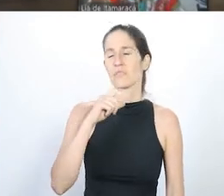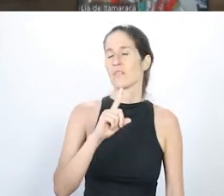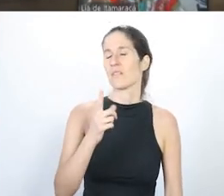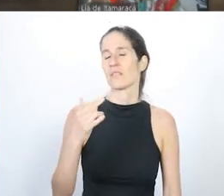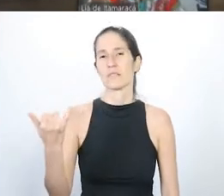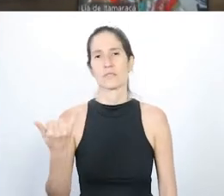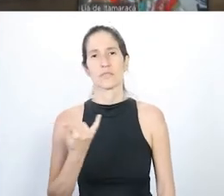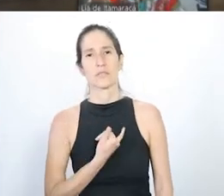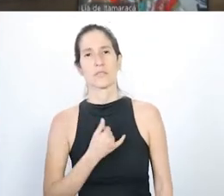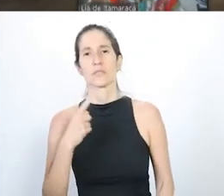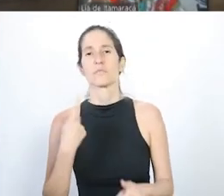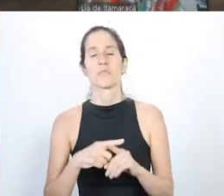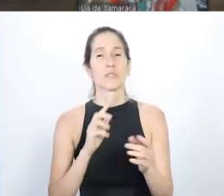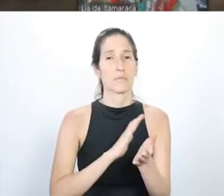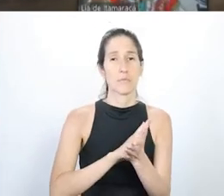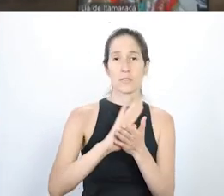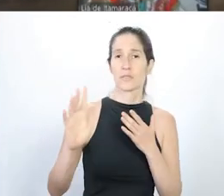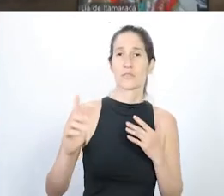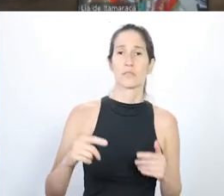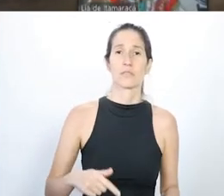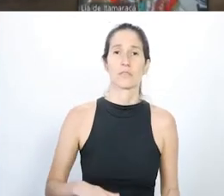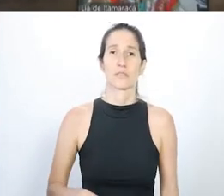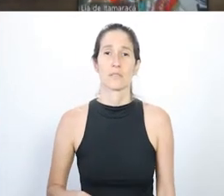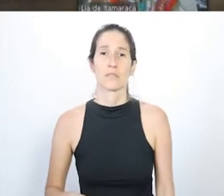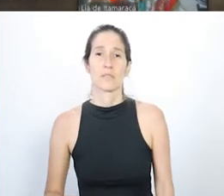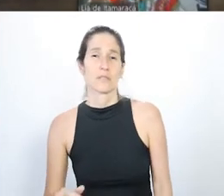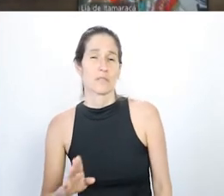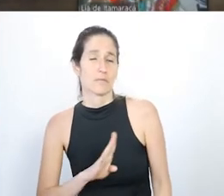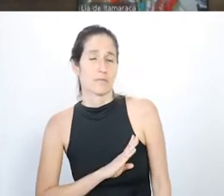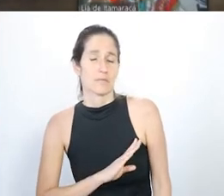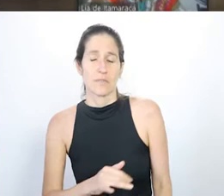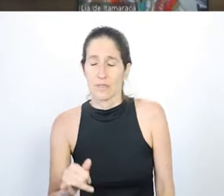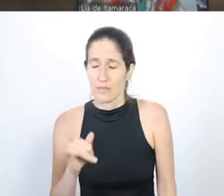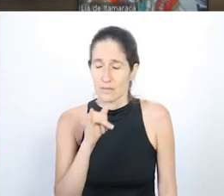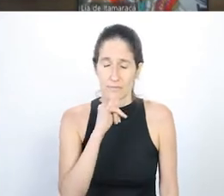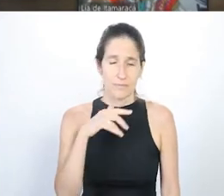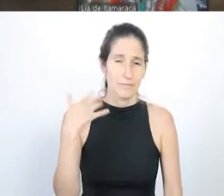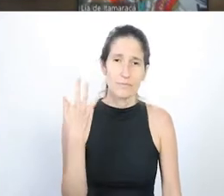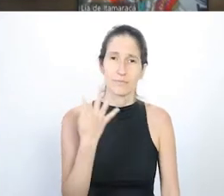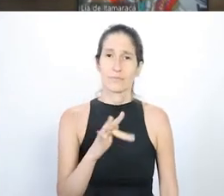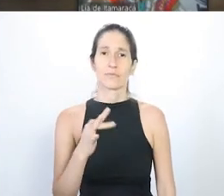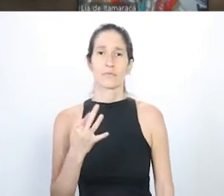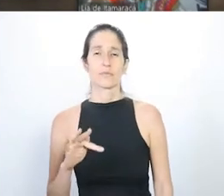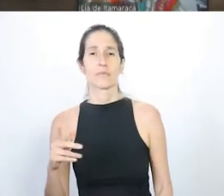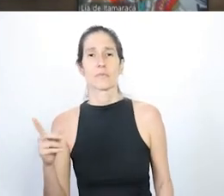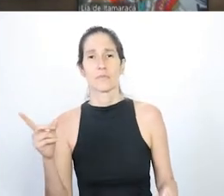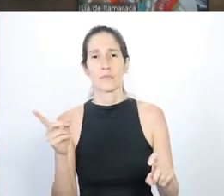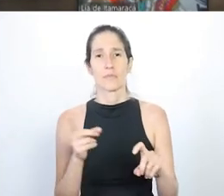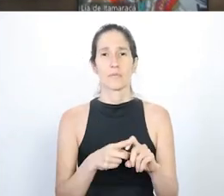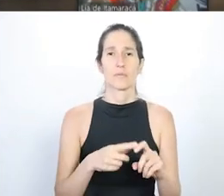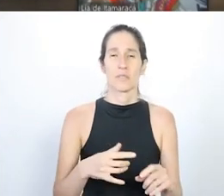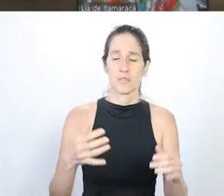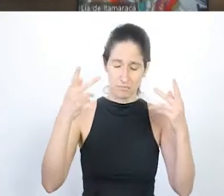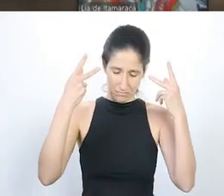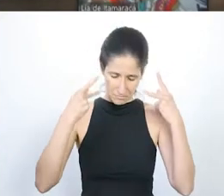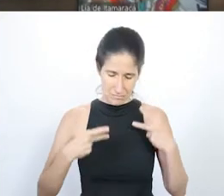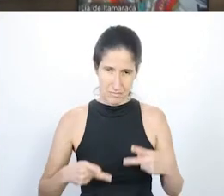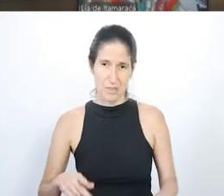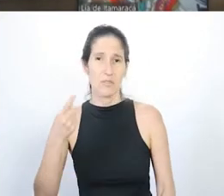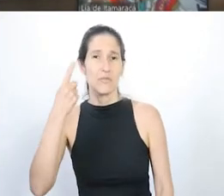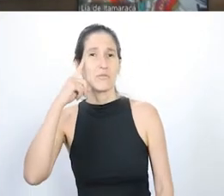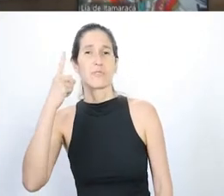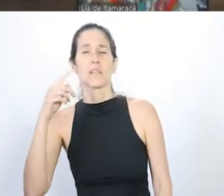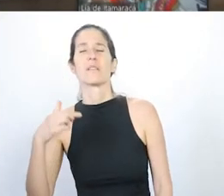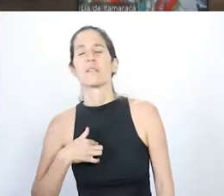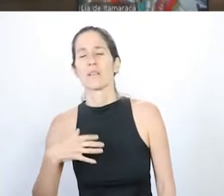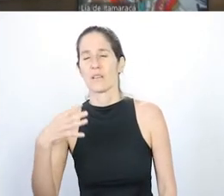da partida, tô de alma doída, tô de peito magoado. A medicina me consulta e não dá fé, mas eu já sei por que é, este